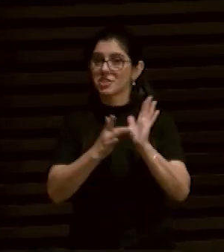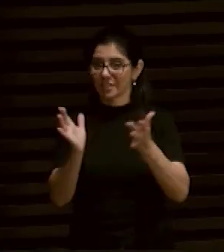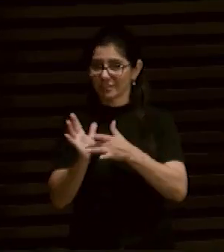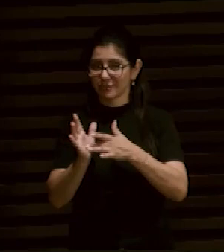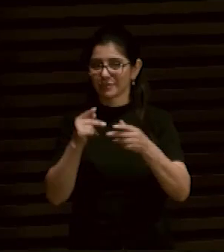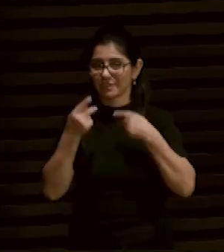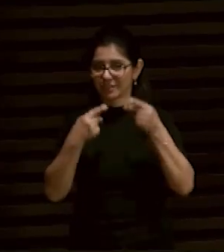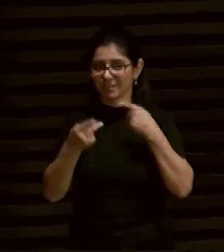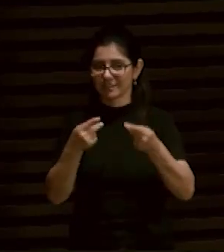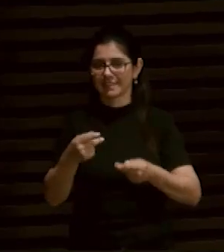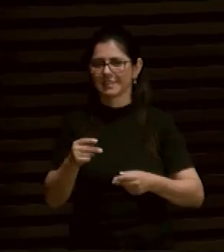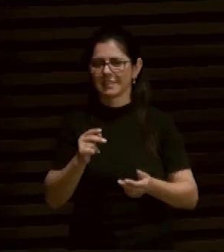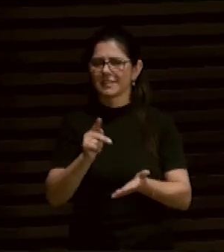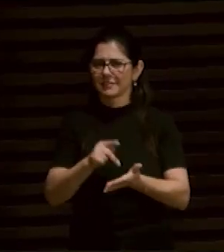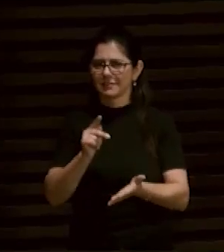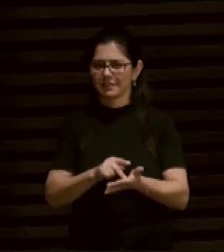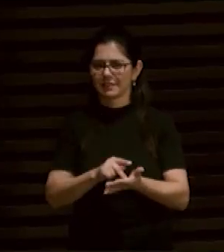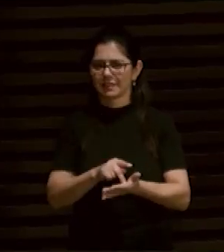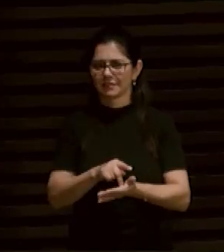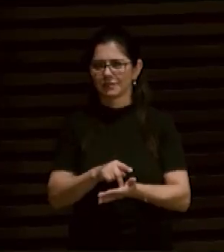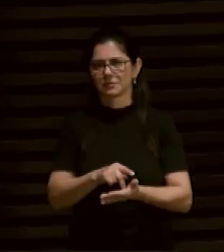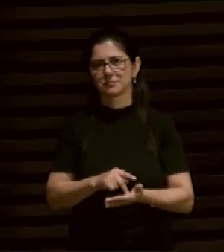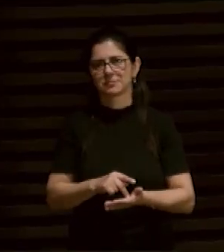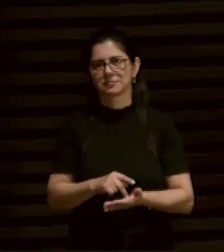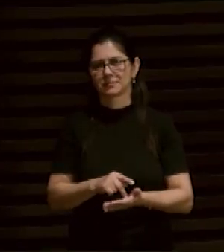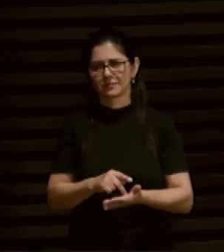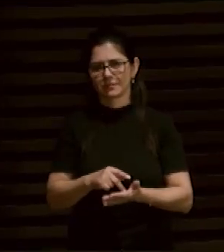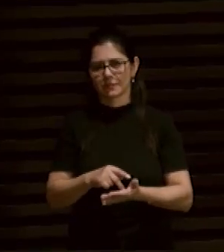é certo que se ele disse que eles se arrependeram, eles de fato se arrependeram?